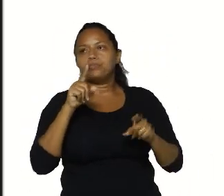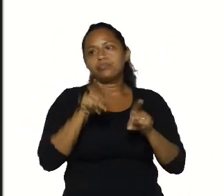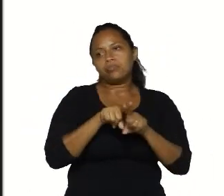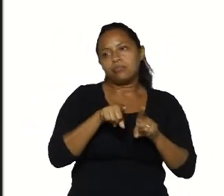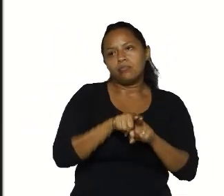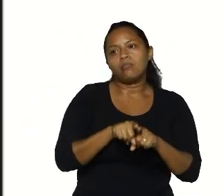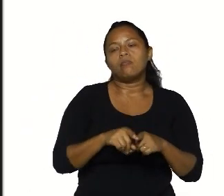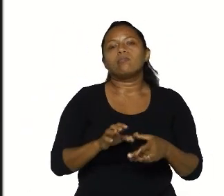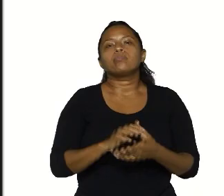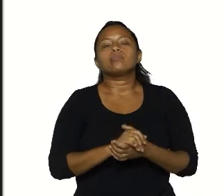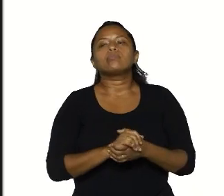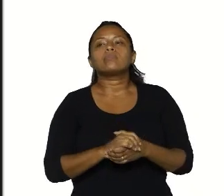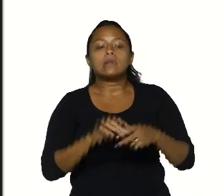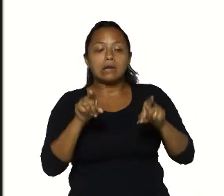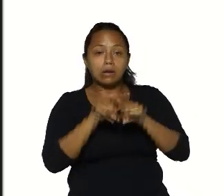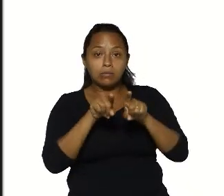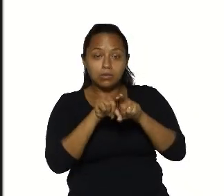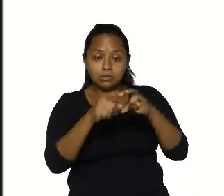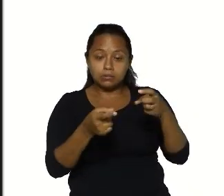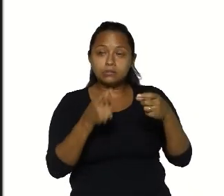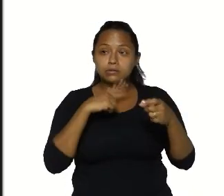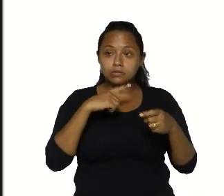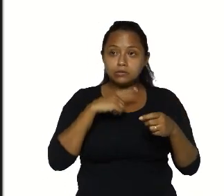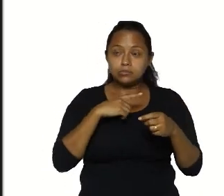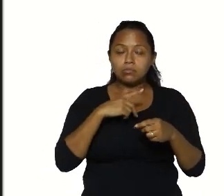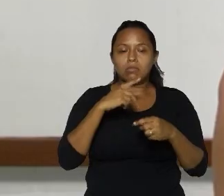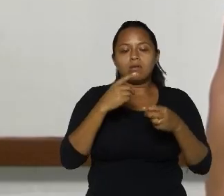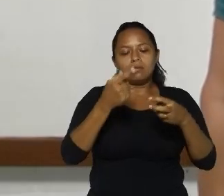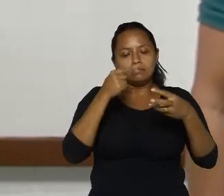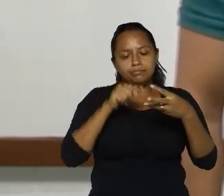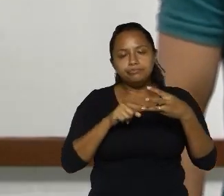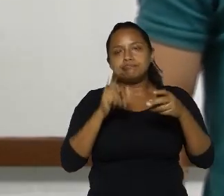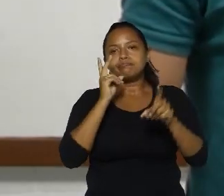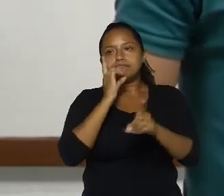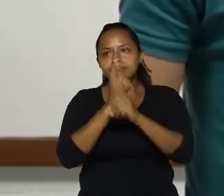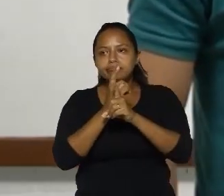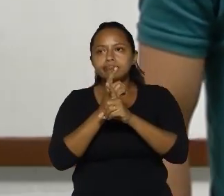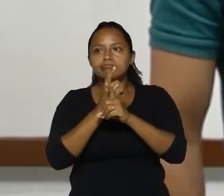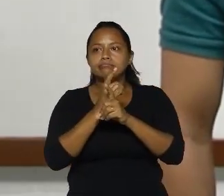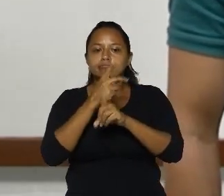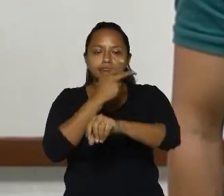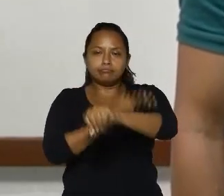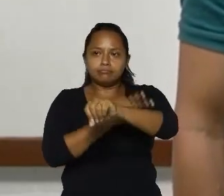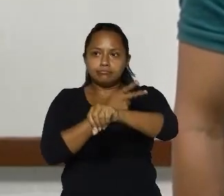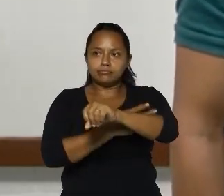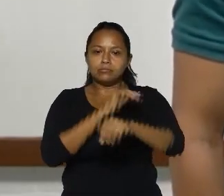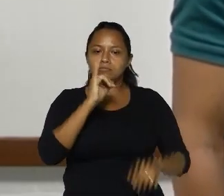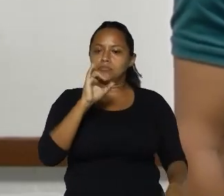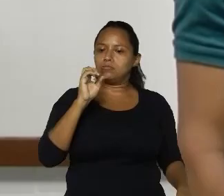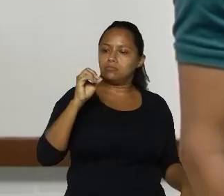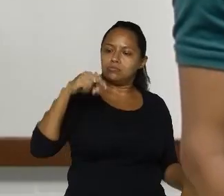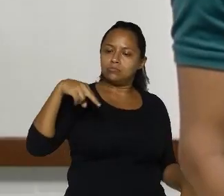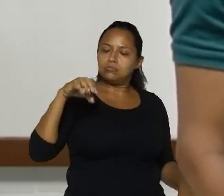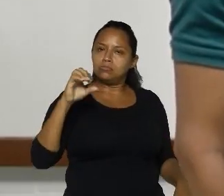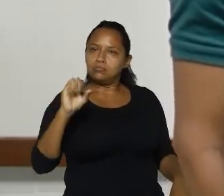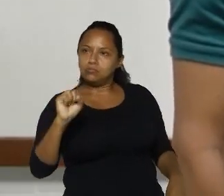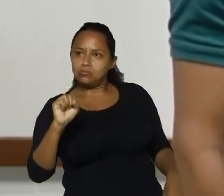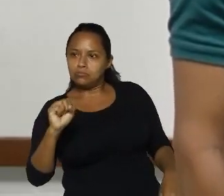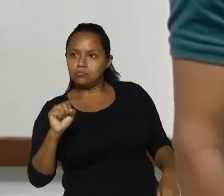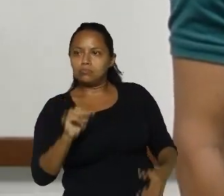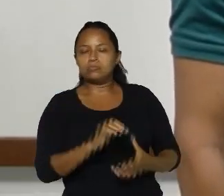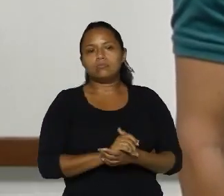sangue. Além das proteínas, podemos encontrar também no plasma alguns íons, como por